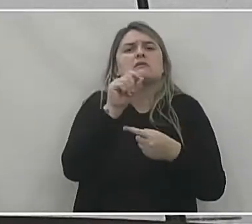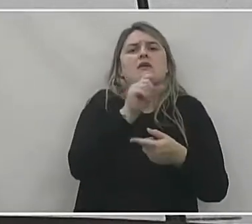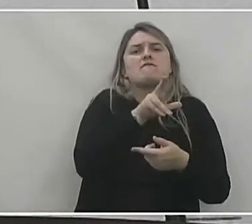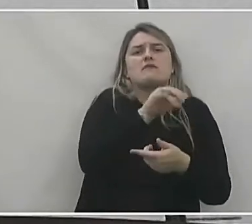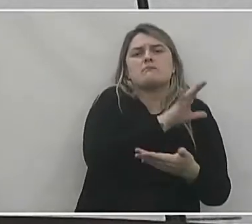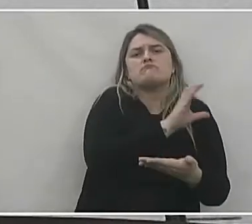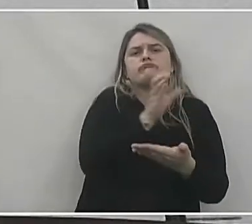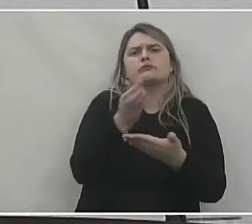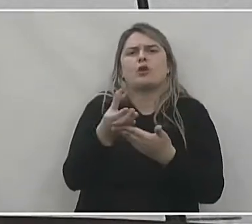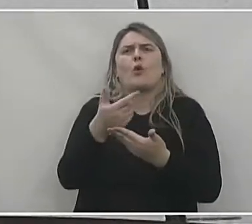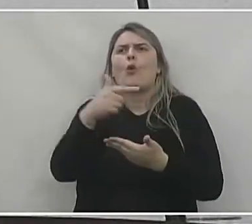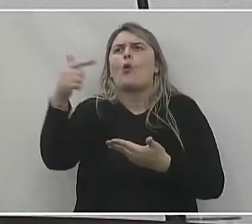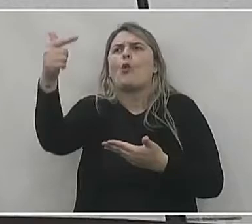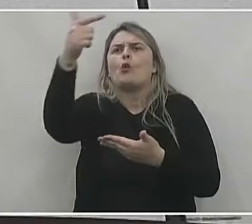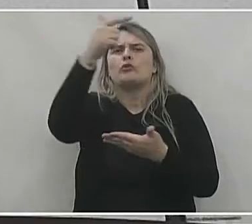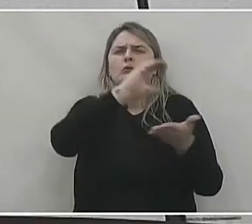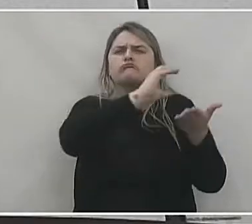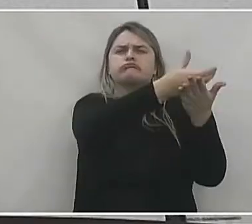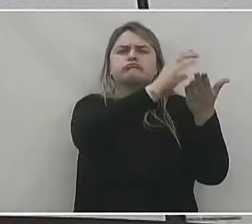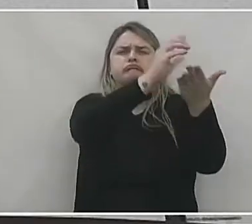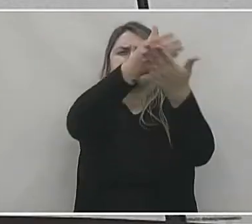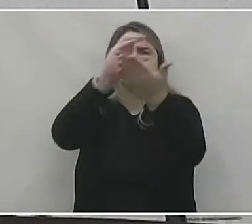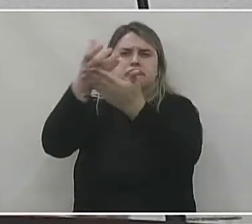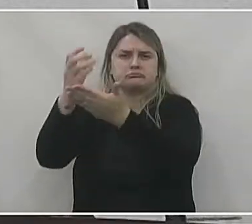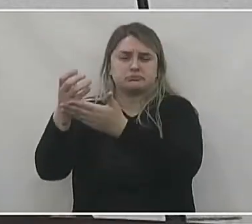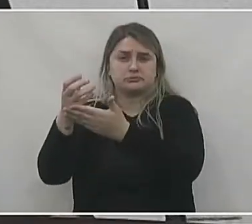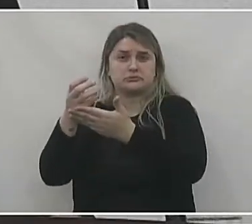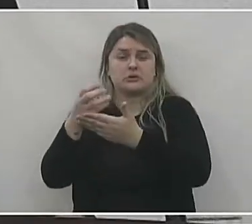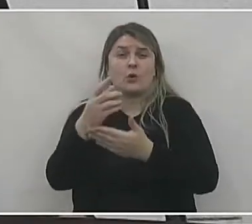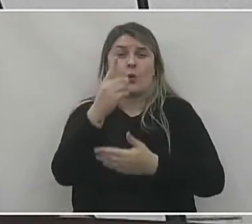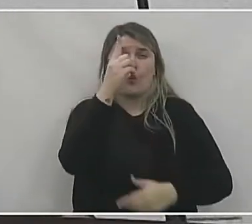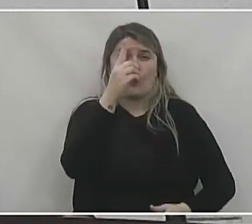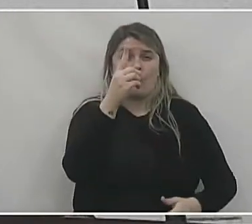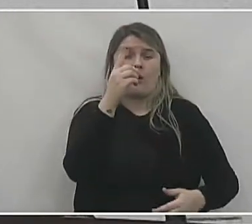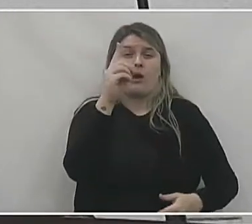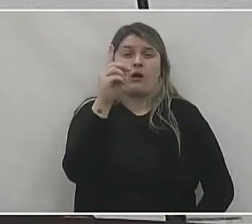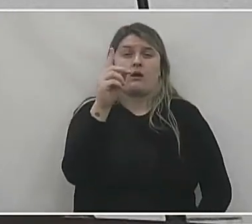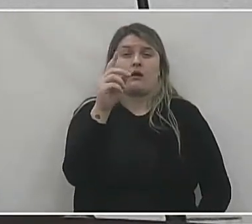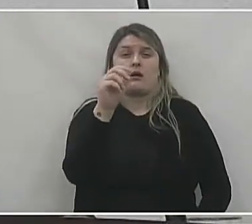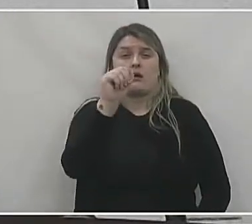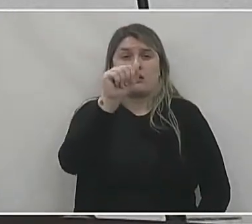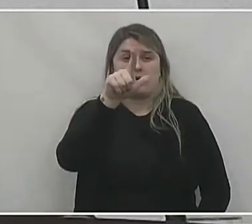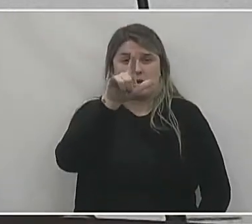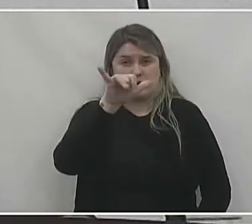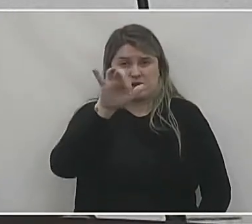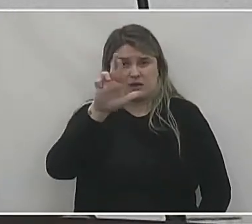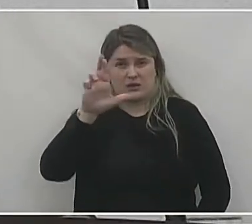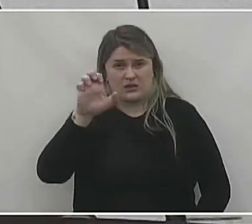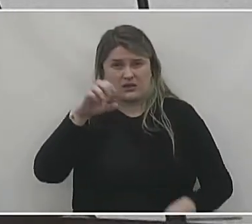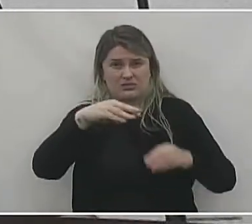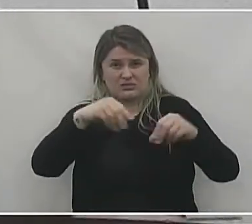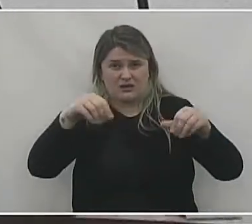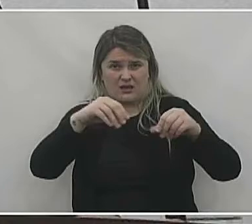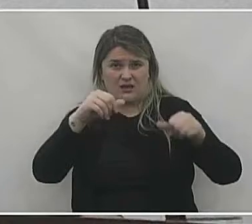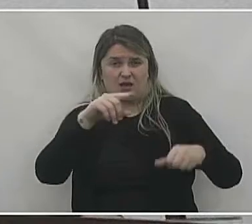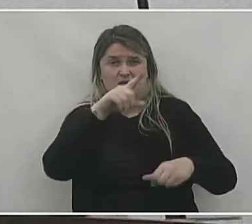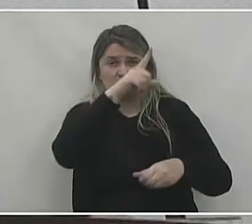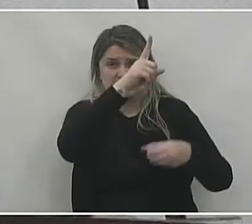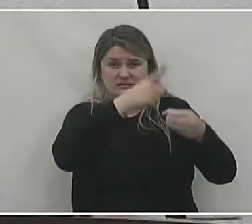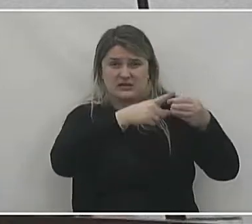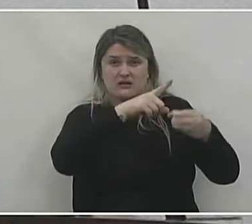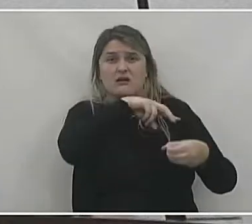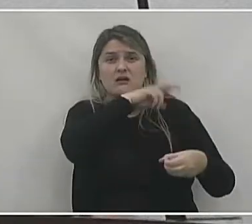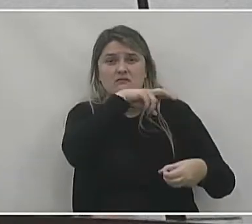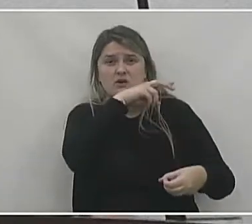Porque as outras regiões são riquíssimas. Hoje um alqueire de terra em Cascavel vale